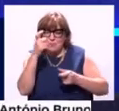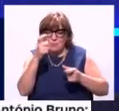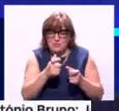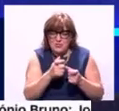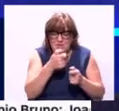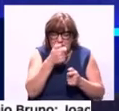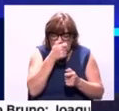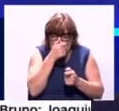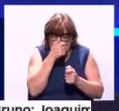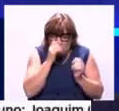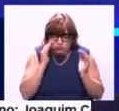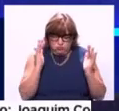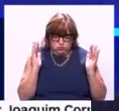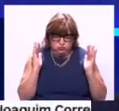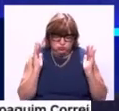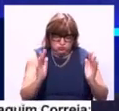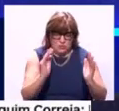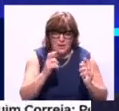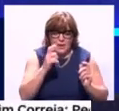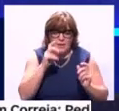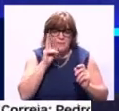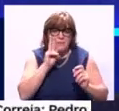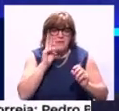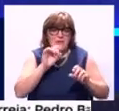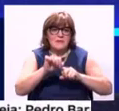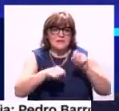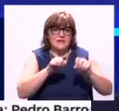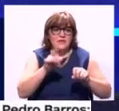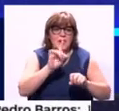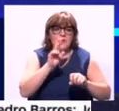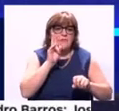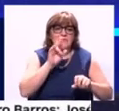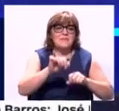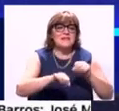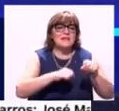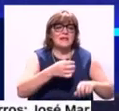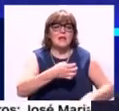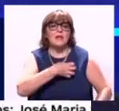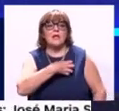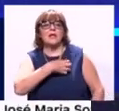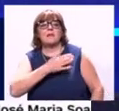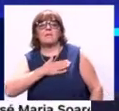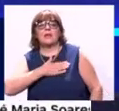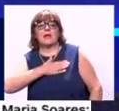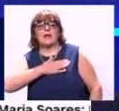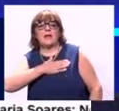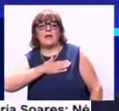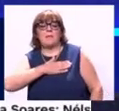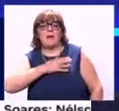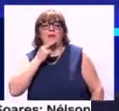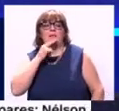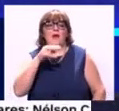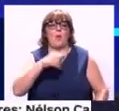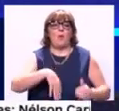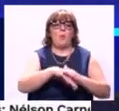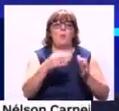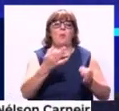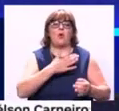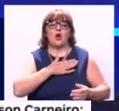lá para ver as bicicletas? Mas não era para ver as bicicletas, é o emblema este, Futebol Clube do